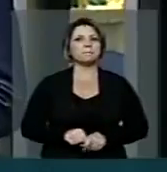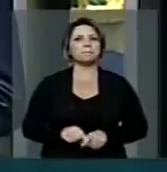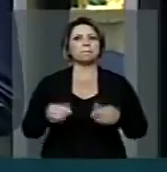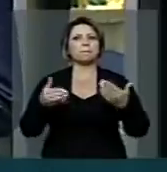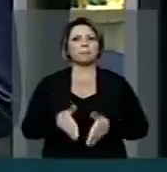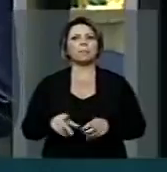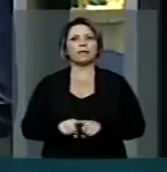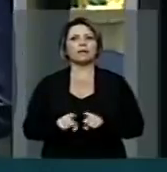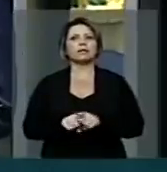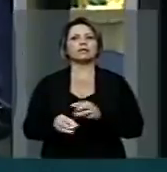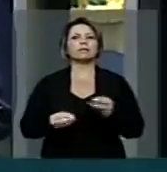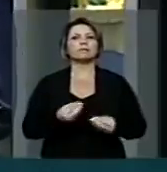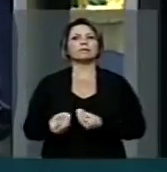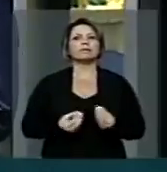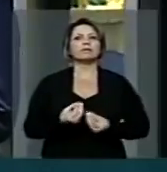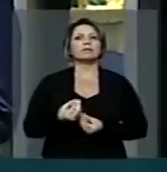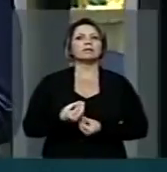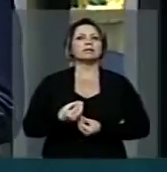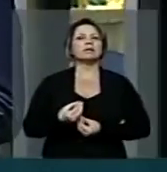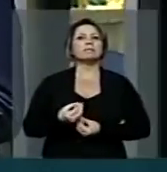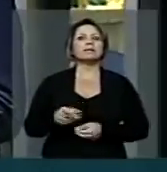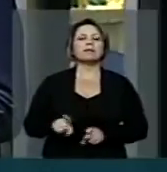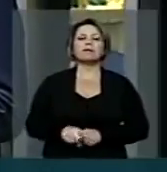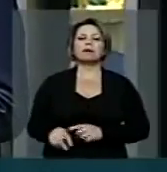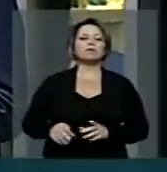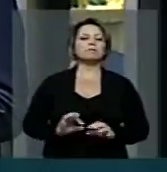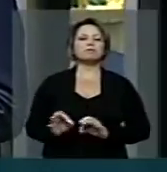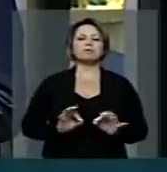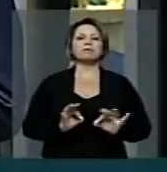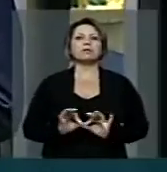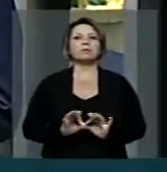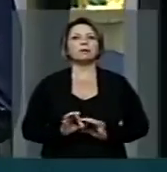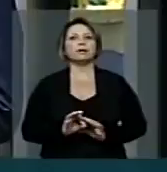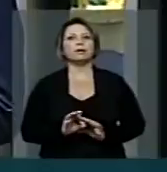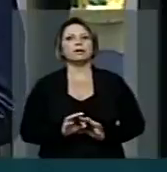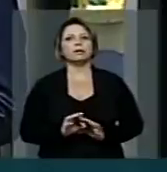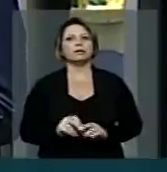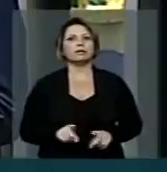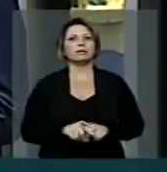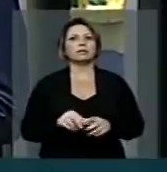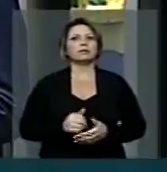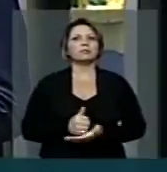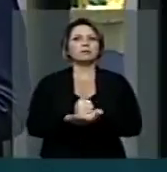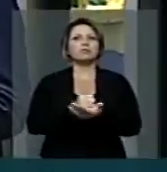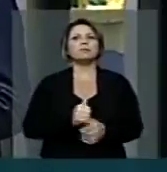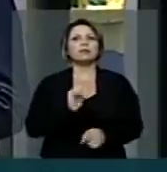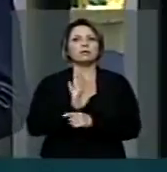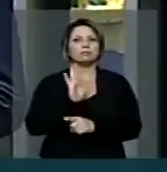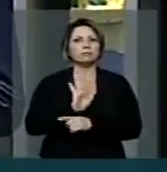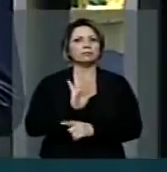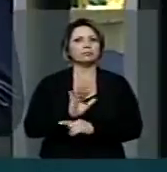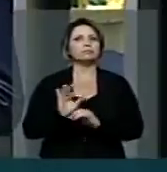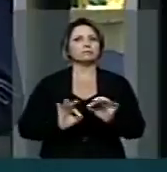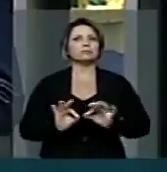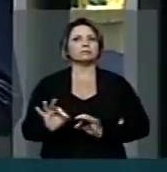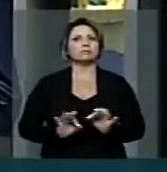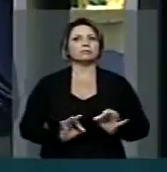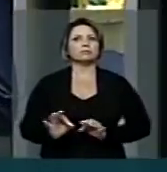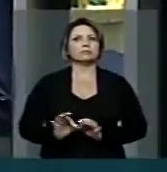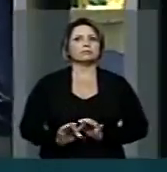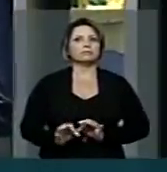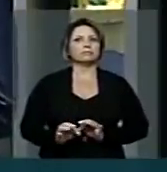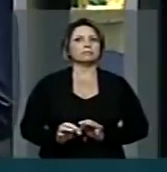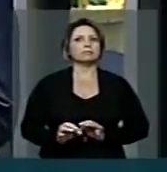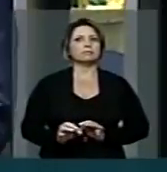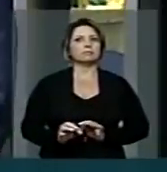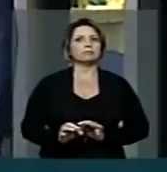vai ser a sua função. Por isso, senhores deputados, senhoras deputadas, temos que trabalhar